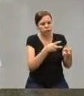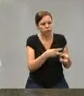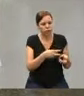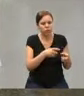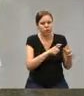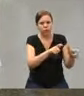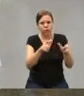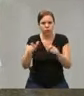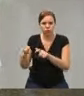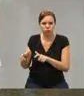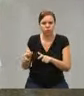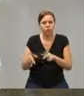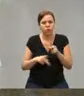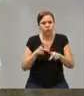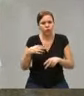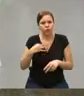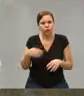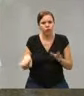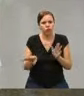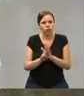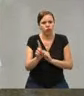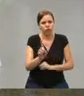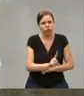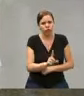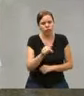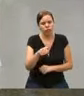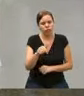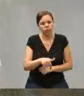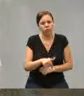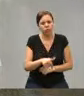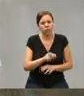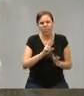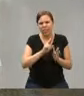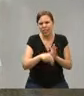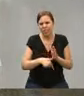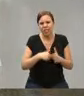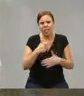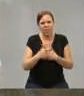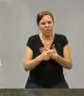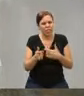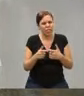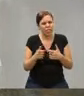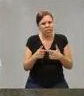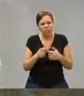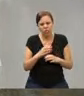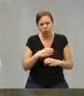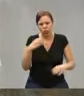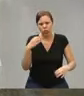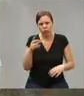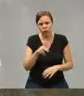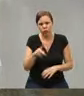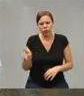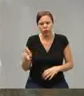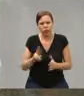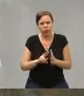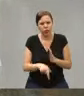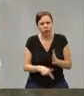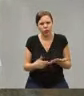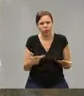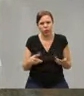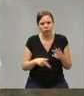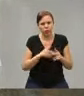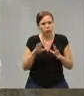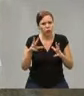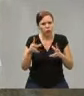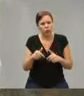em todos os voluntários que chegam, né, pessoas de N funções, médico, engenheiro, professores, tem